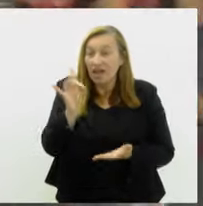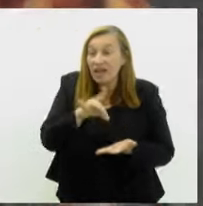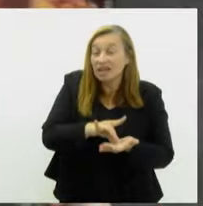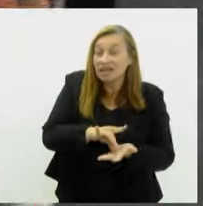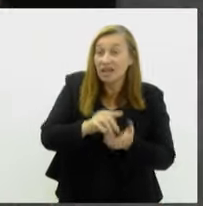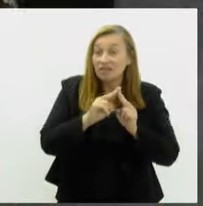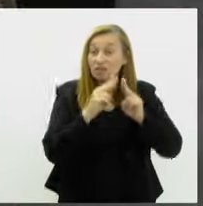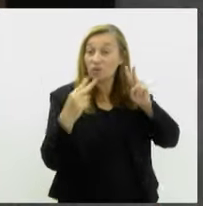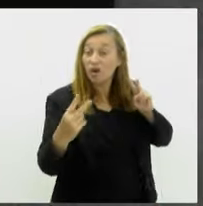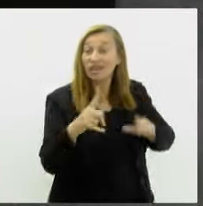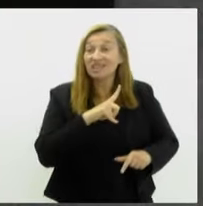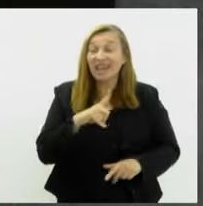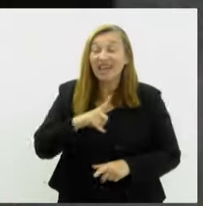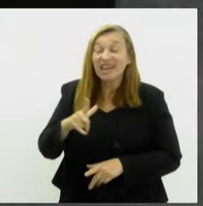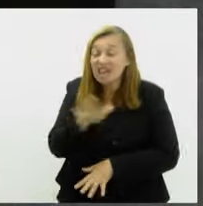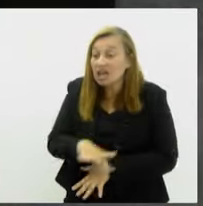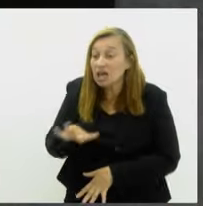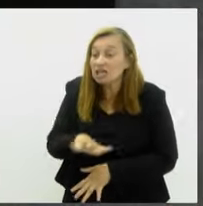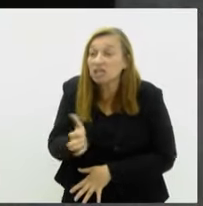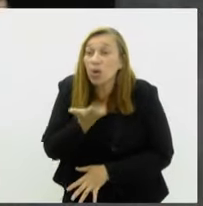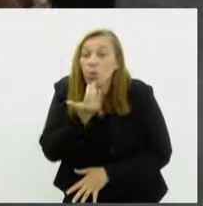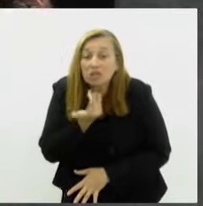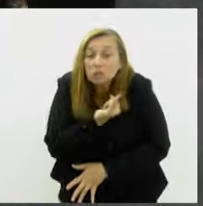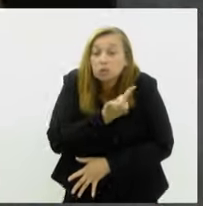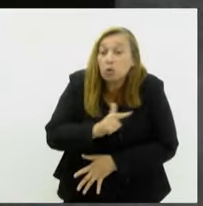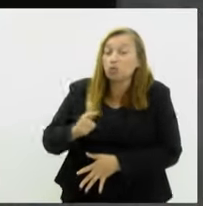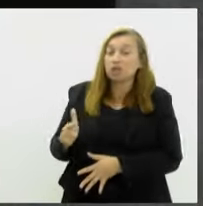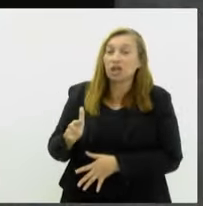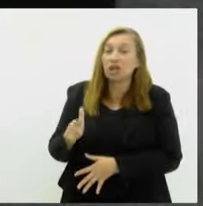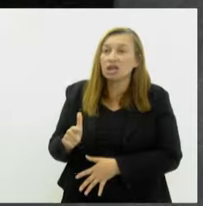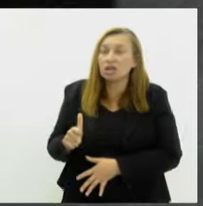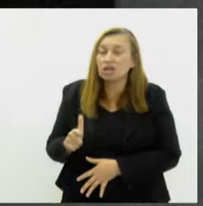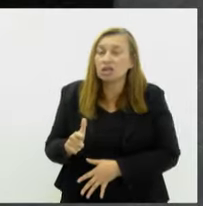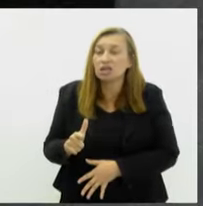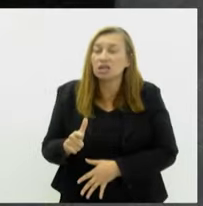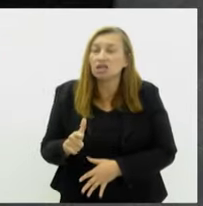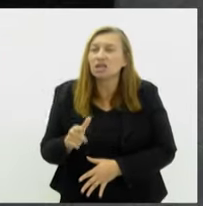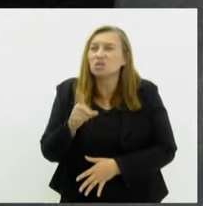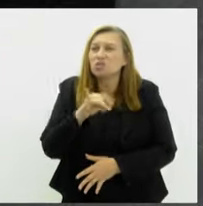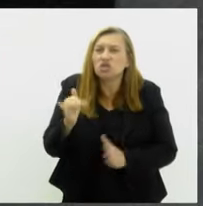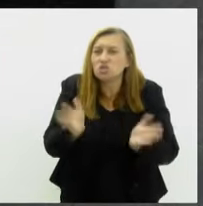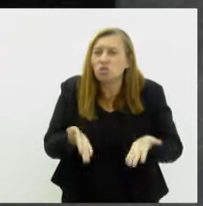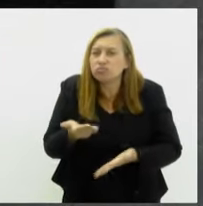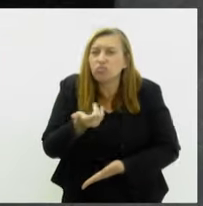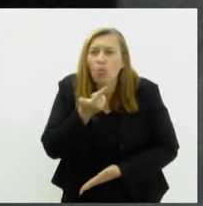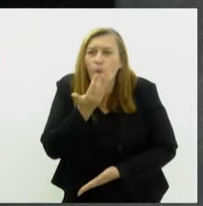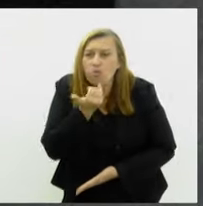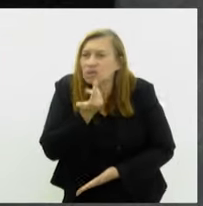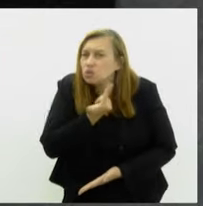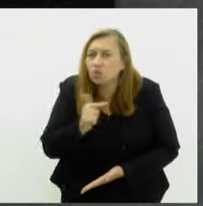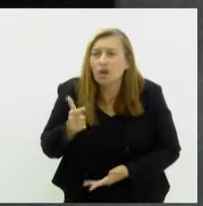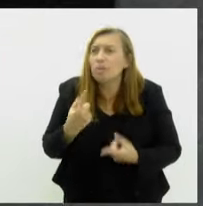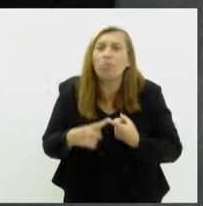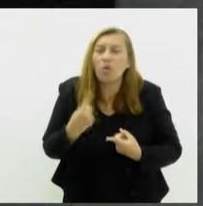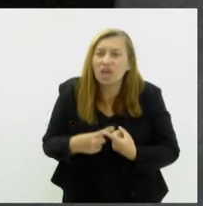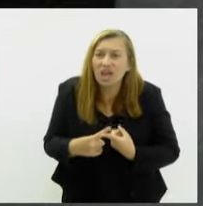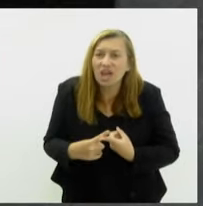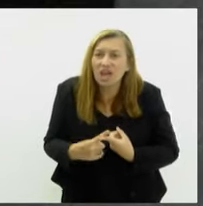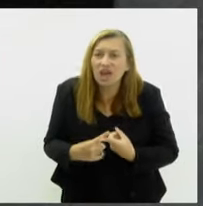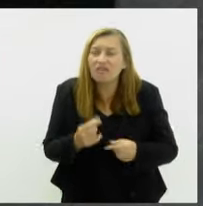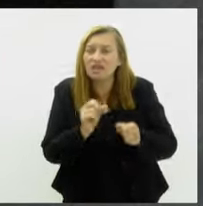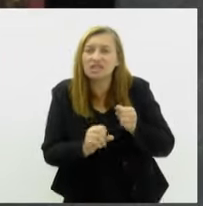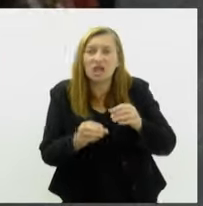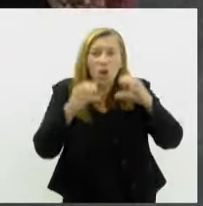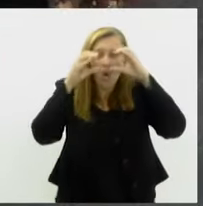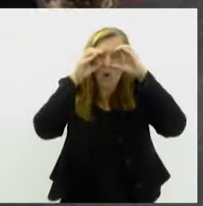de comer. Nós temos criança no município do Rio de Janeiro, na data de hoje, deixando de comer. O que é que eles vão fazer com